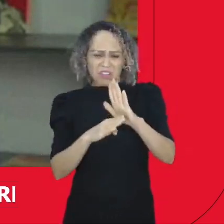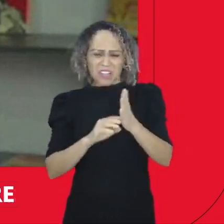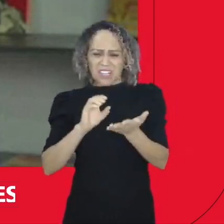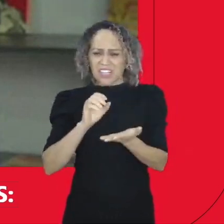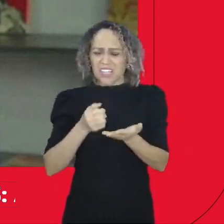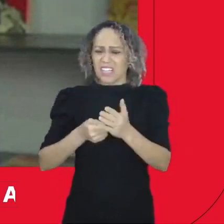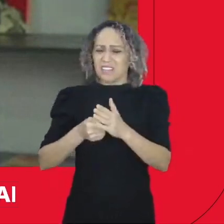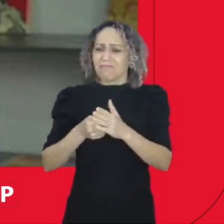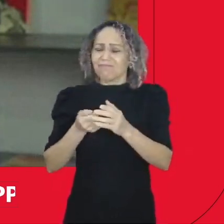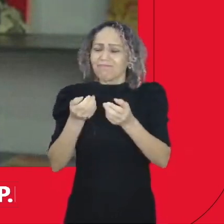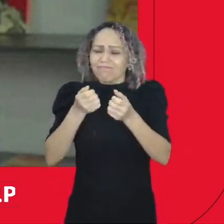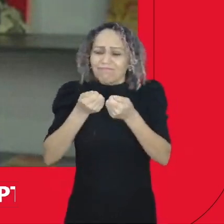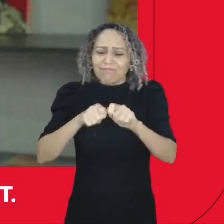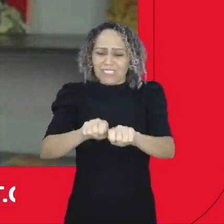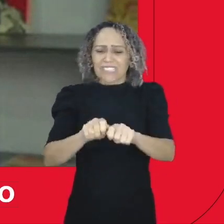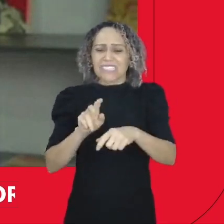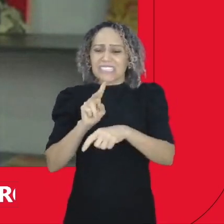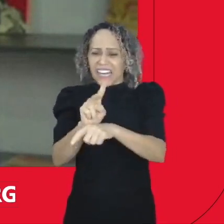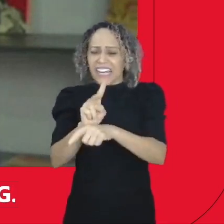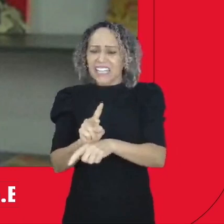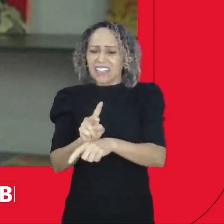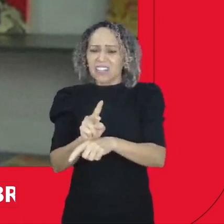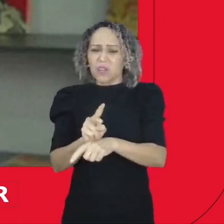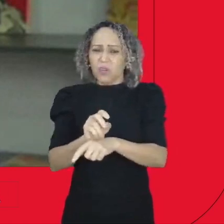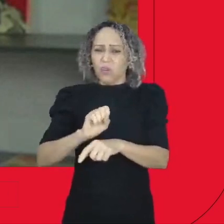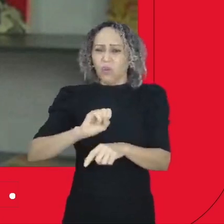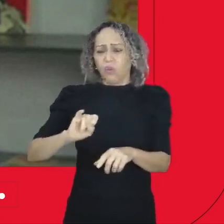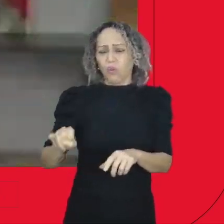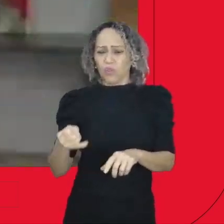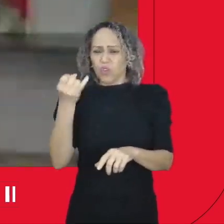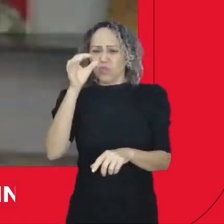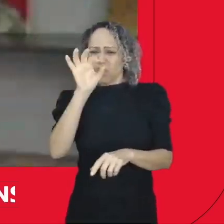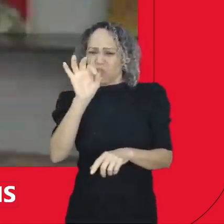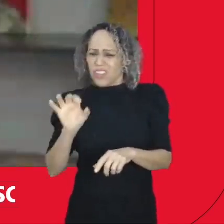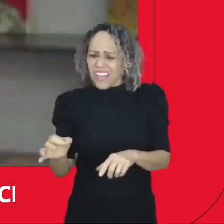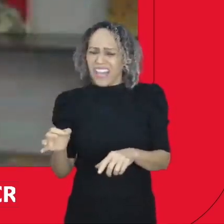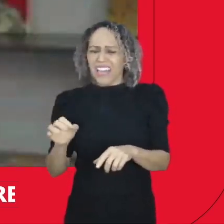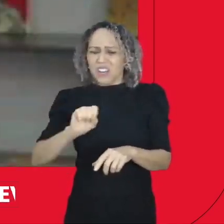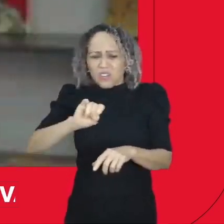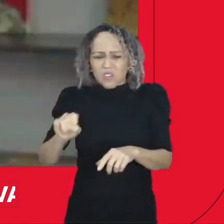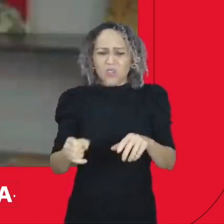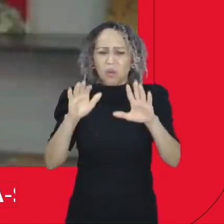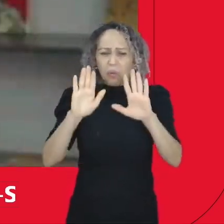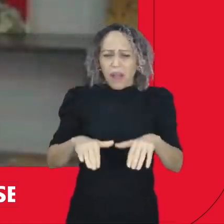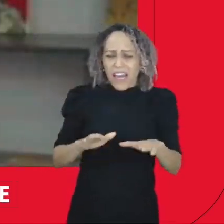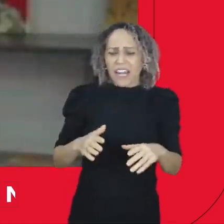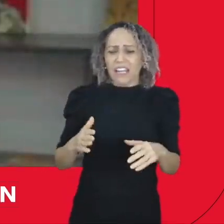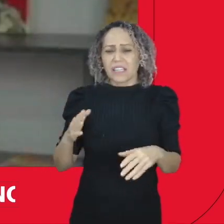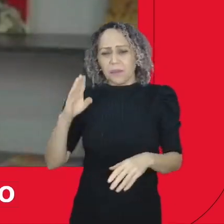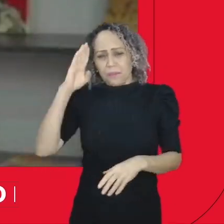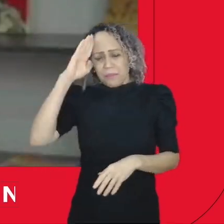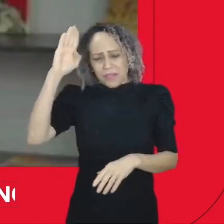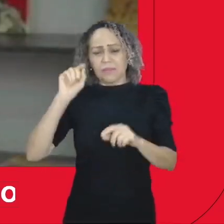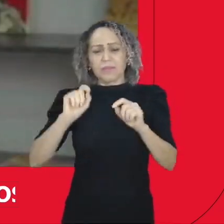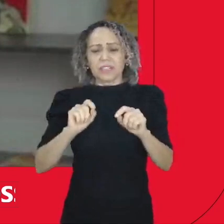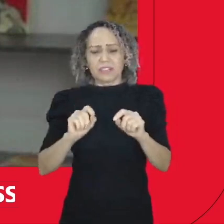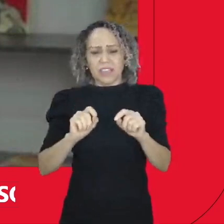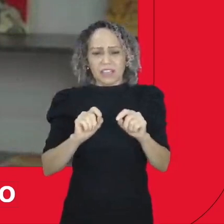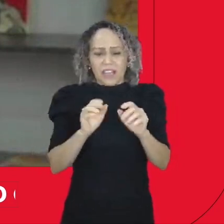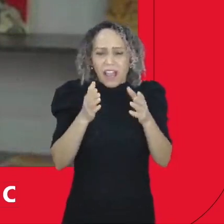que tiverem necessidade voltam para casa já com a refeição feita, porque ninguém aprende de barriga vazia. Nós vamos comprar direto